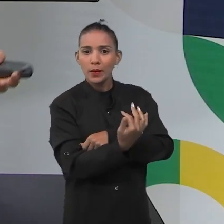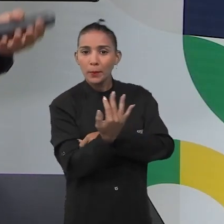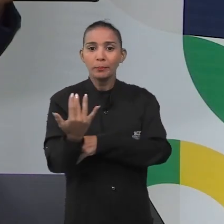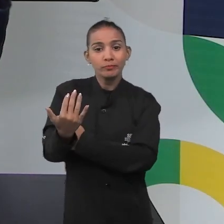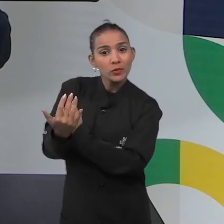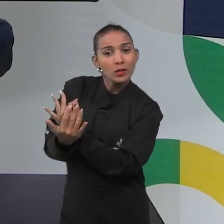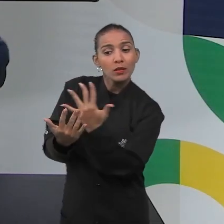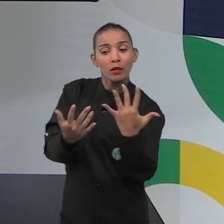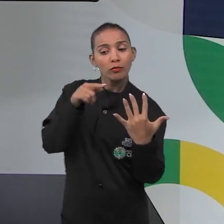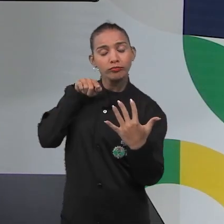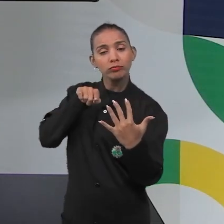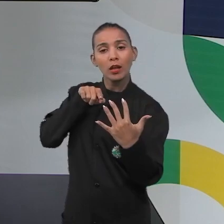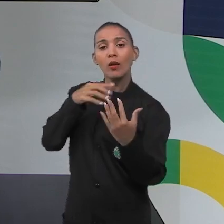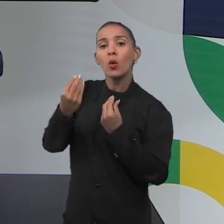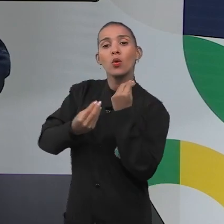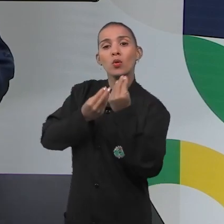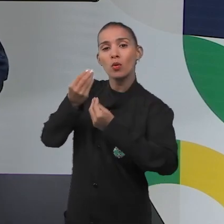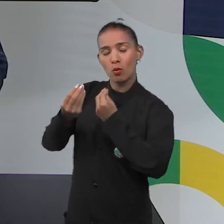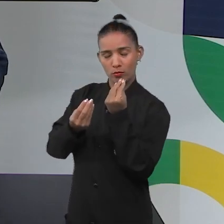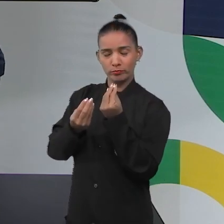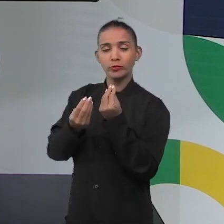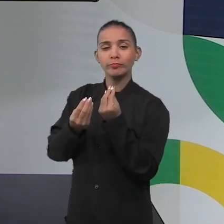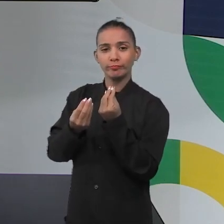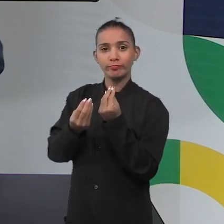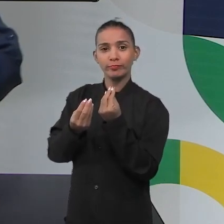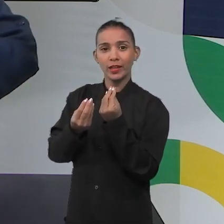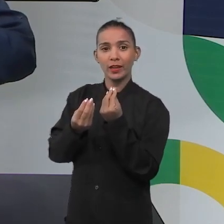vai ser justamente aí